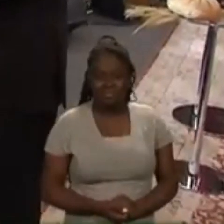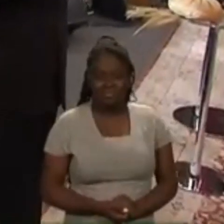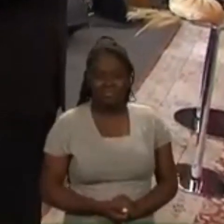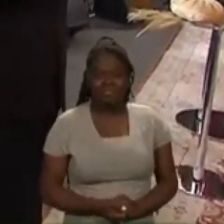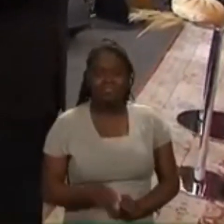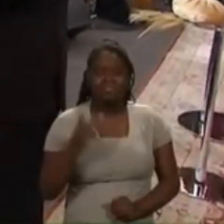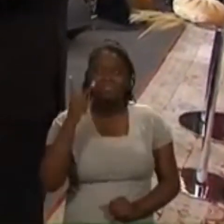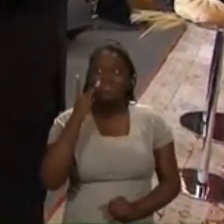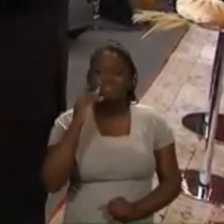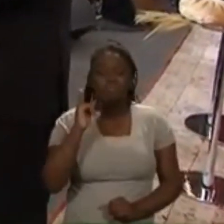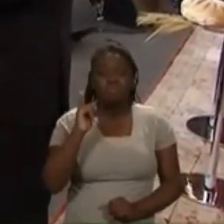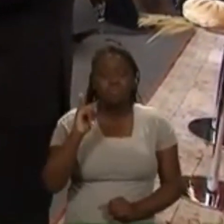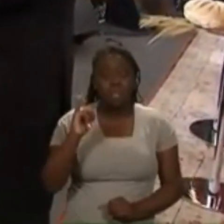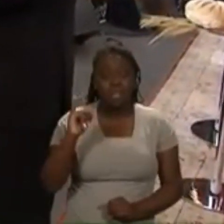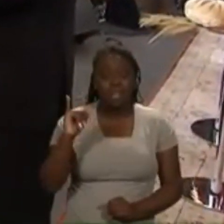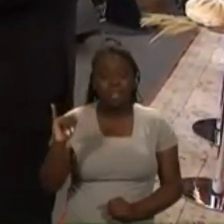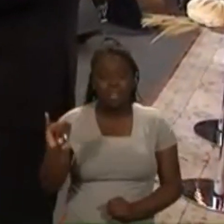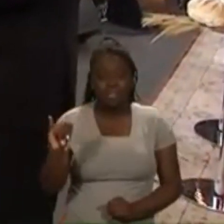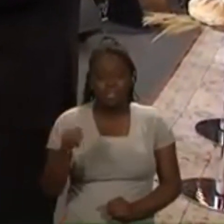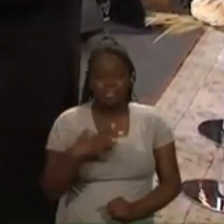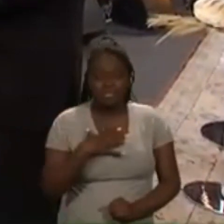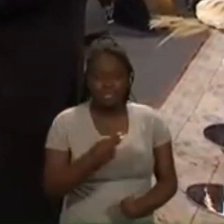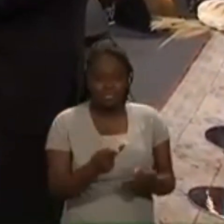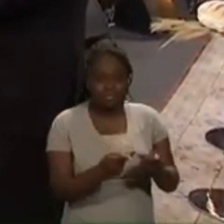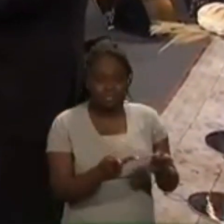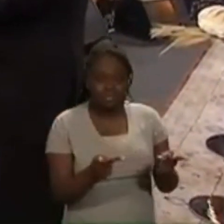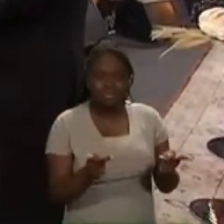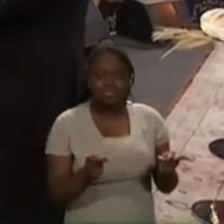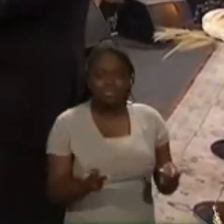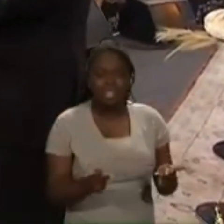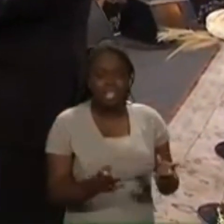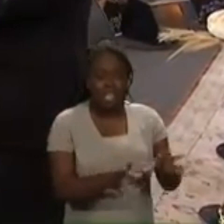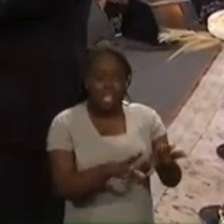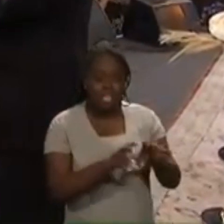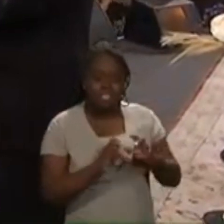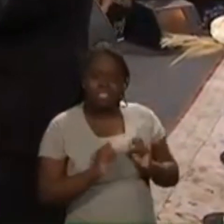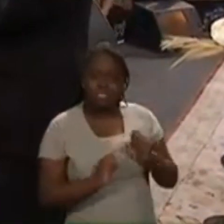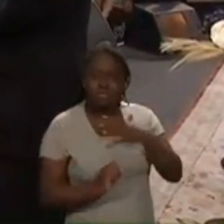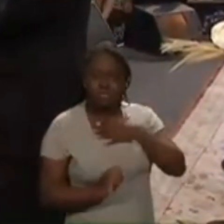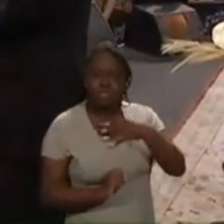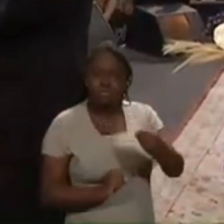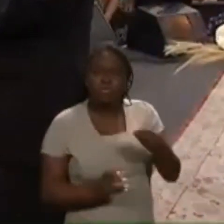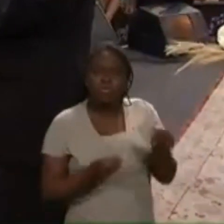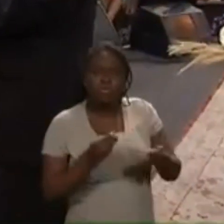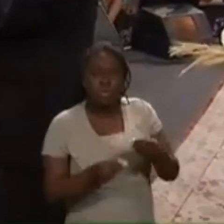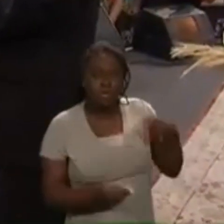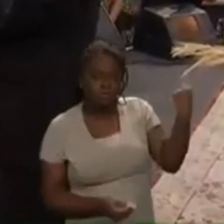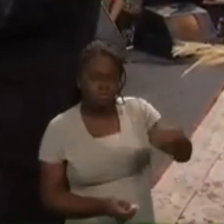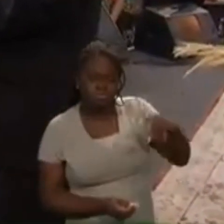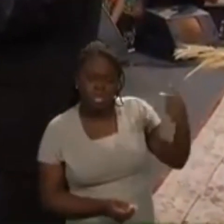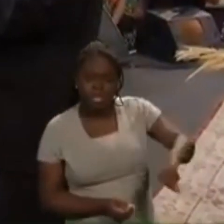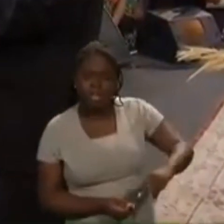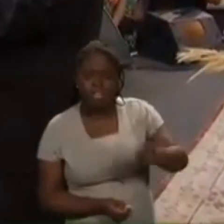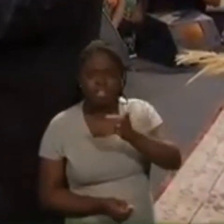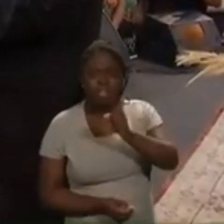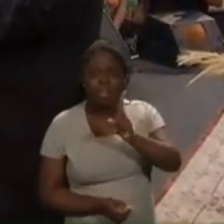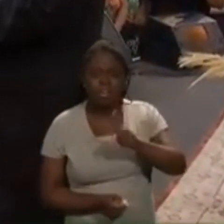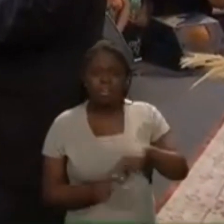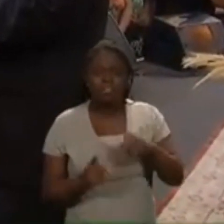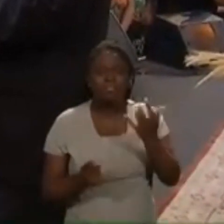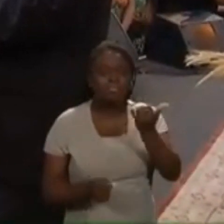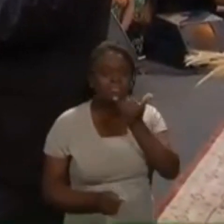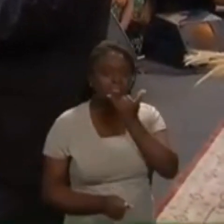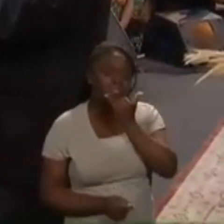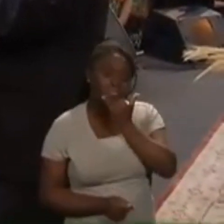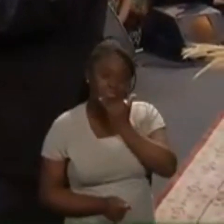são responsáveis por cada região onde estamos no globo. Estamos em todos os continentes, um